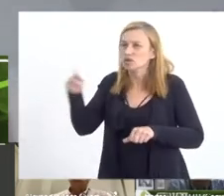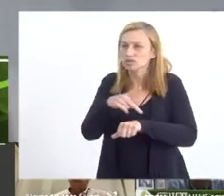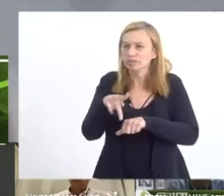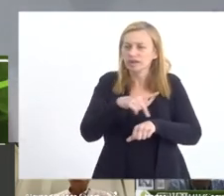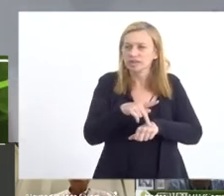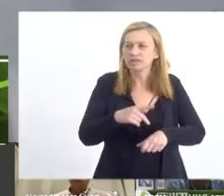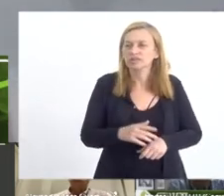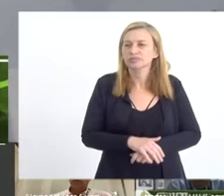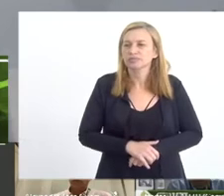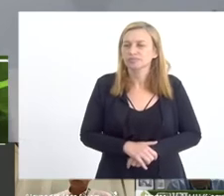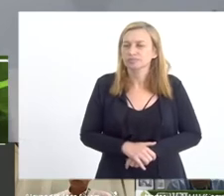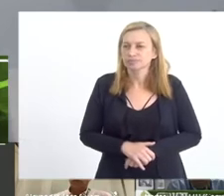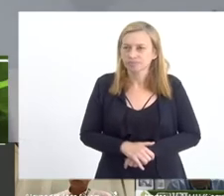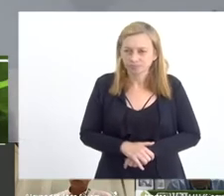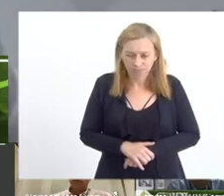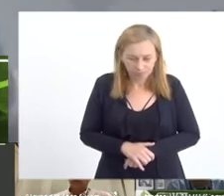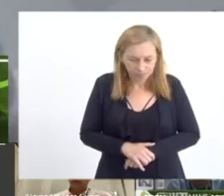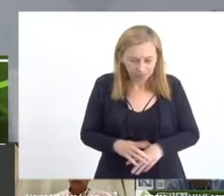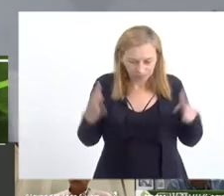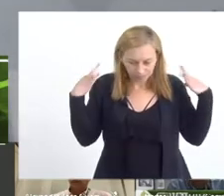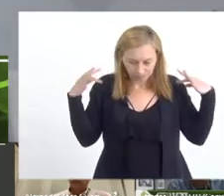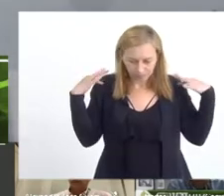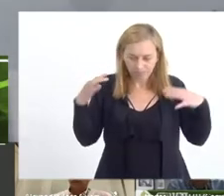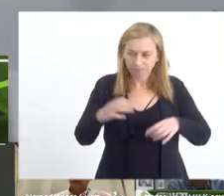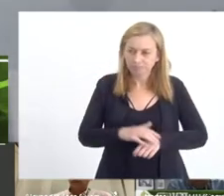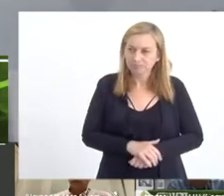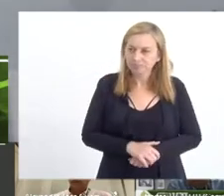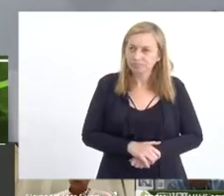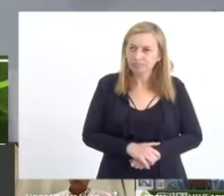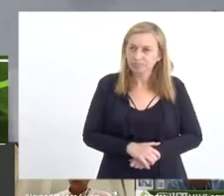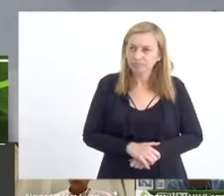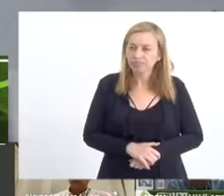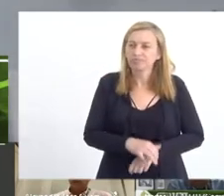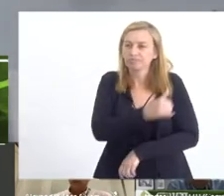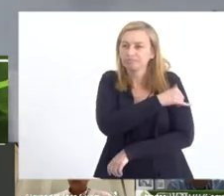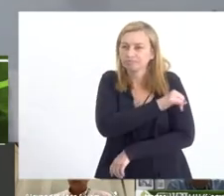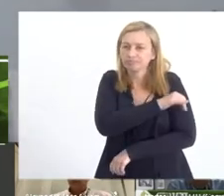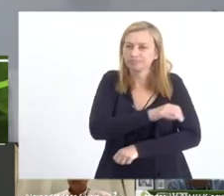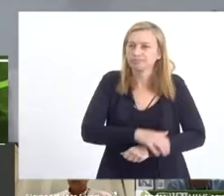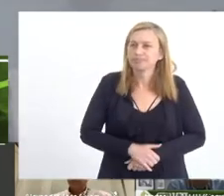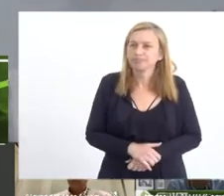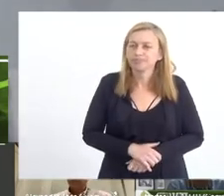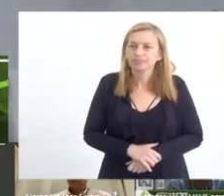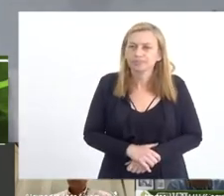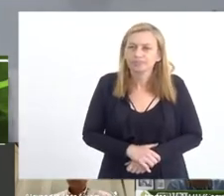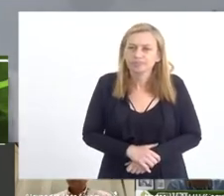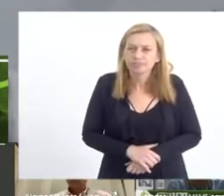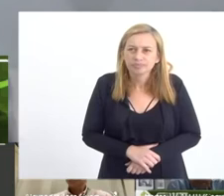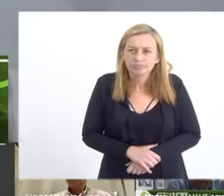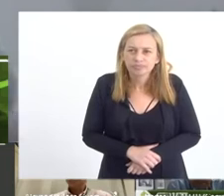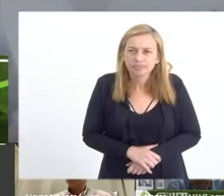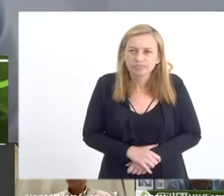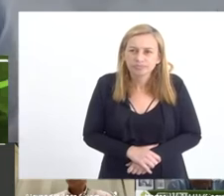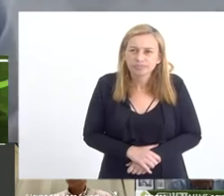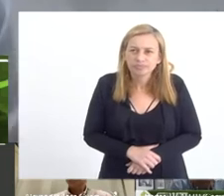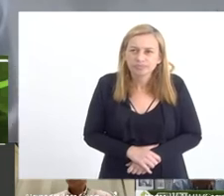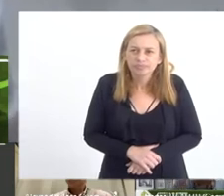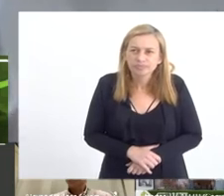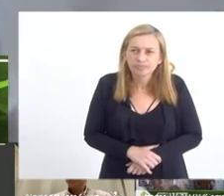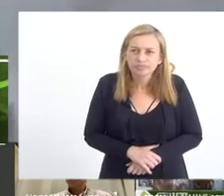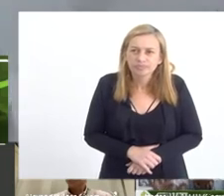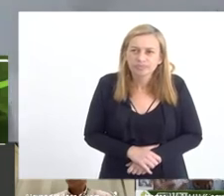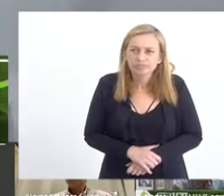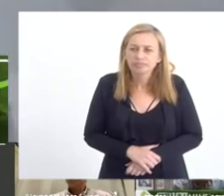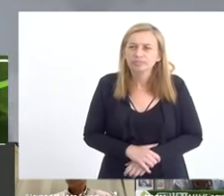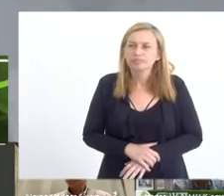turismo aqui, o turismo dos hermanos, né, aqui no Rio de Janeiro. Então, a nossa